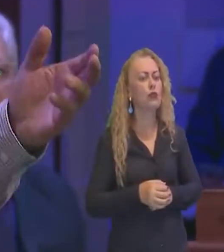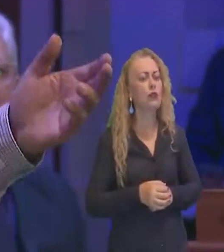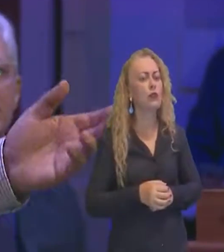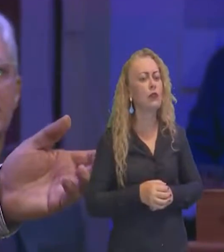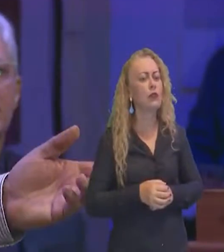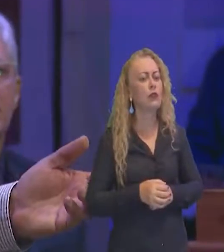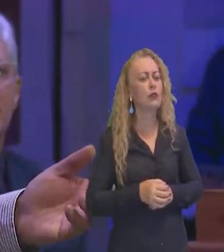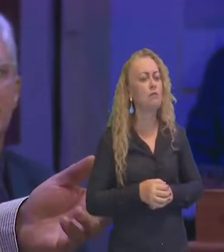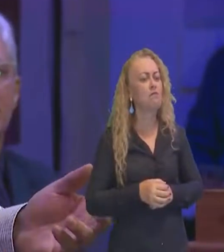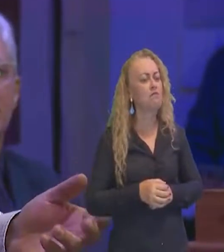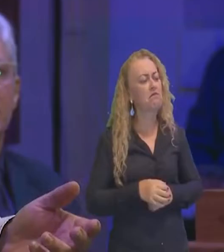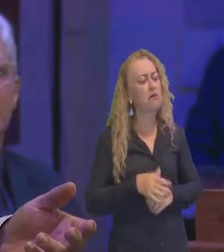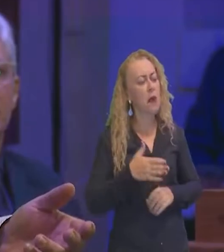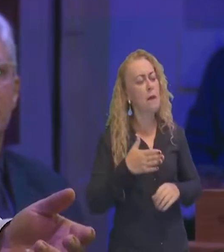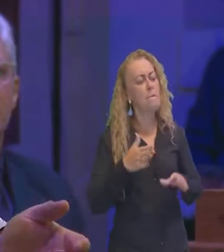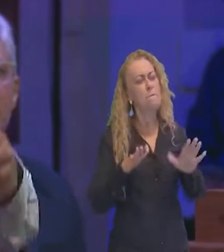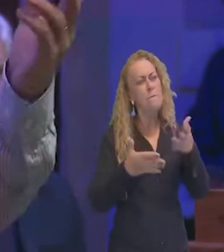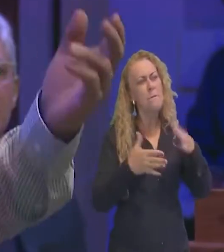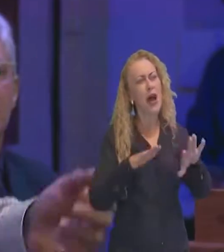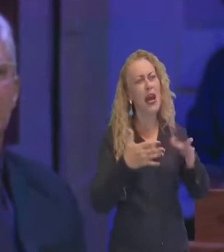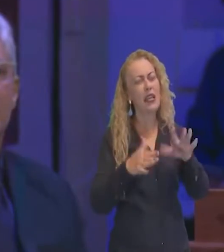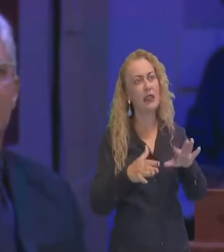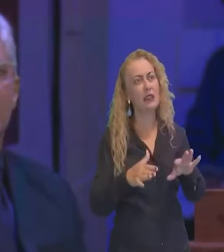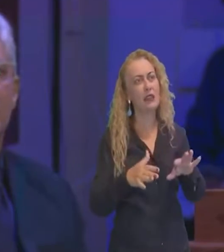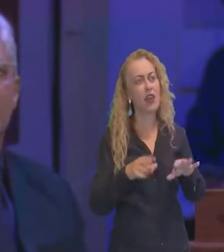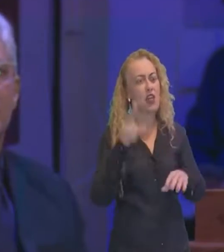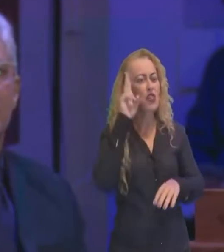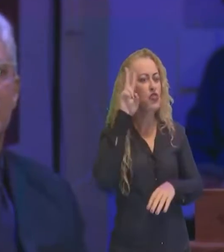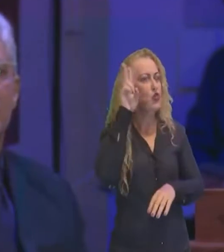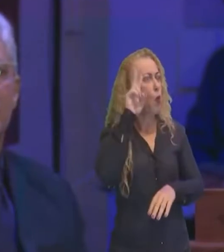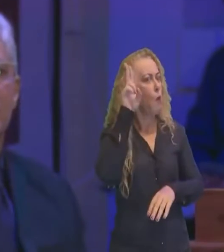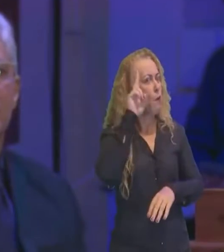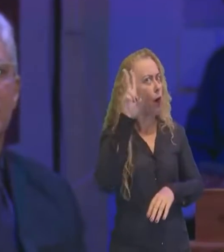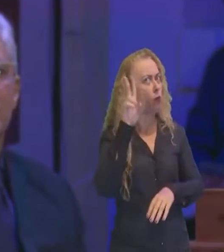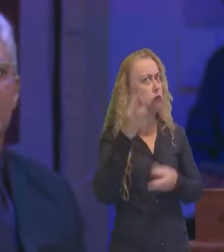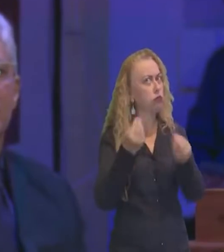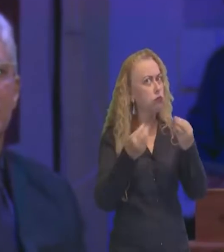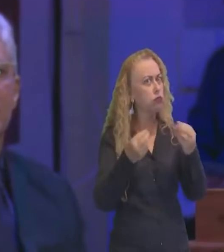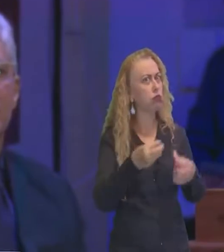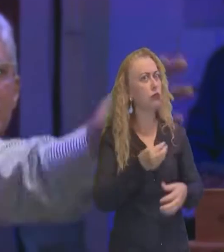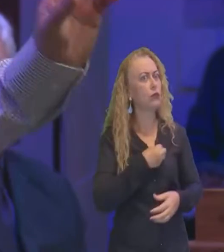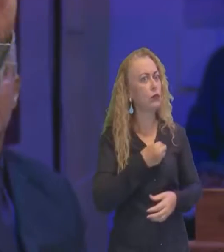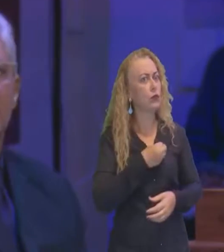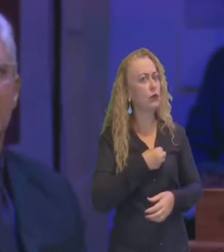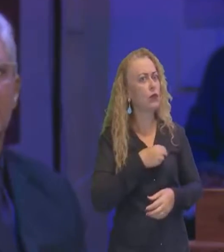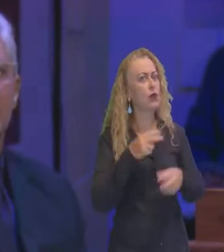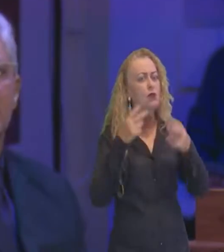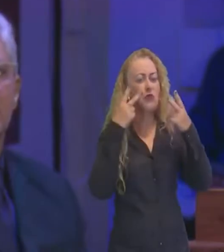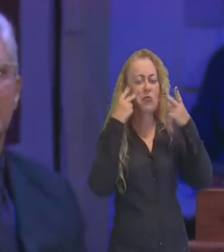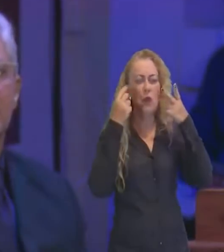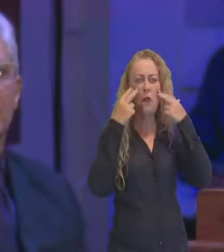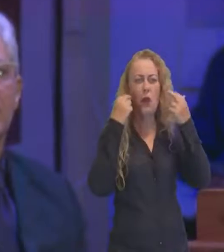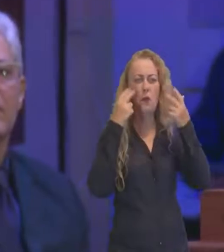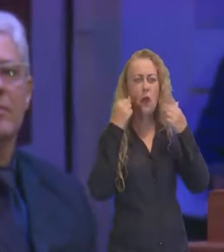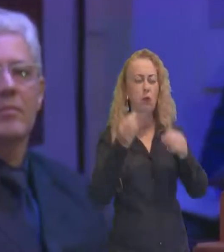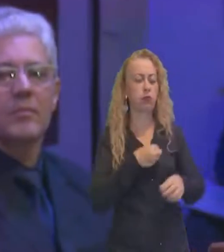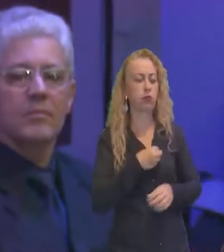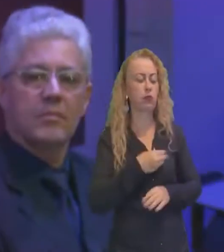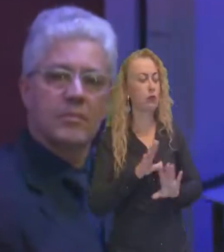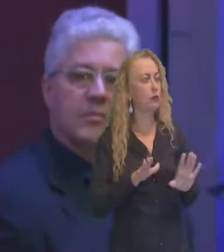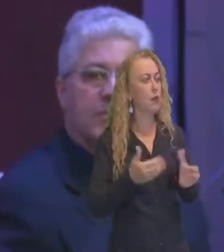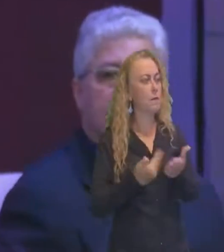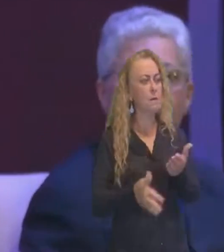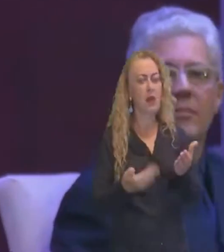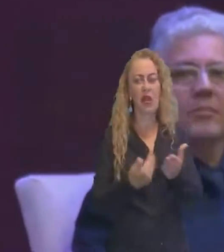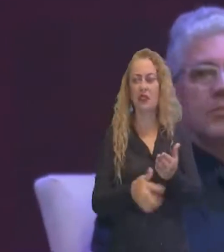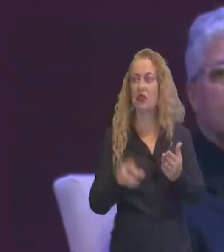muita tranquilidade com uma série de pecados. Nós estamos perdendo